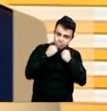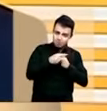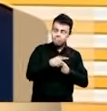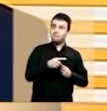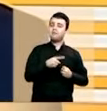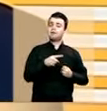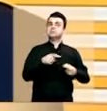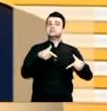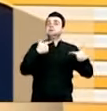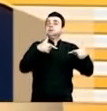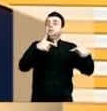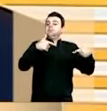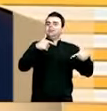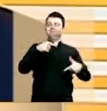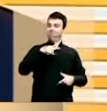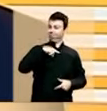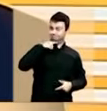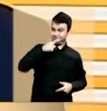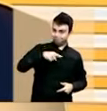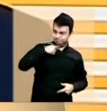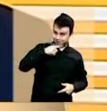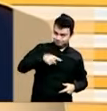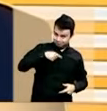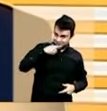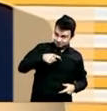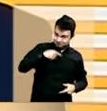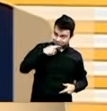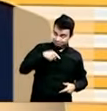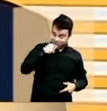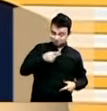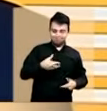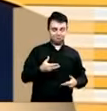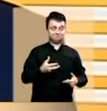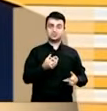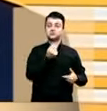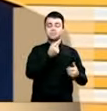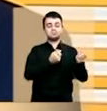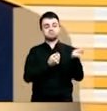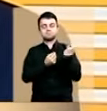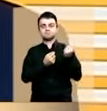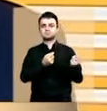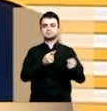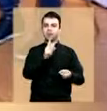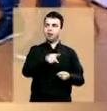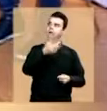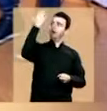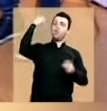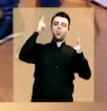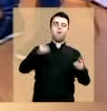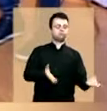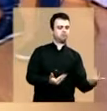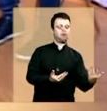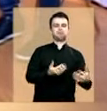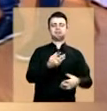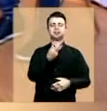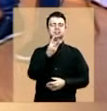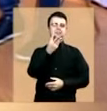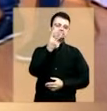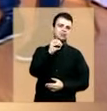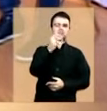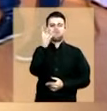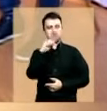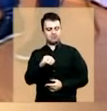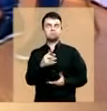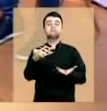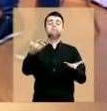vai conseguir produzir, por mais inteligente que ela seja, ela não vai produzir quando ela tinha 30, 40, 50 anos. E quem